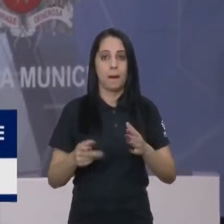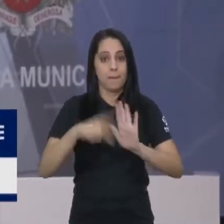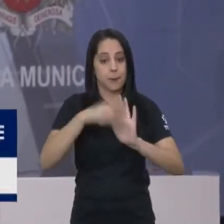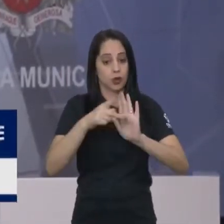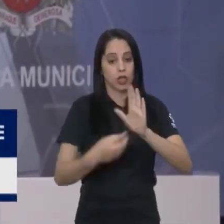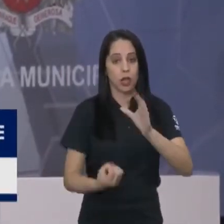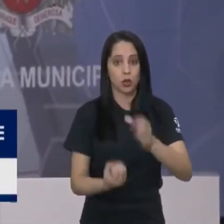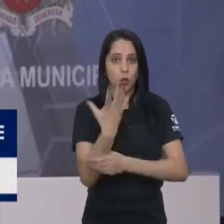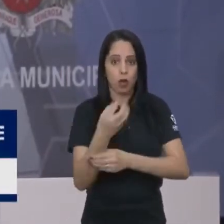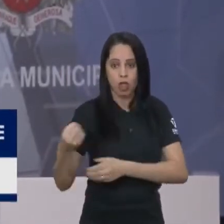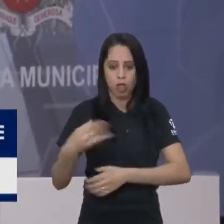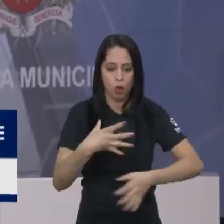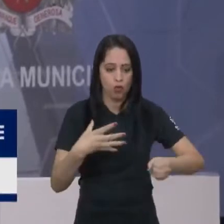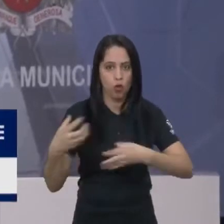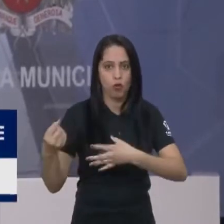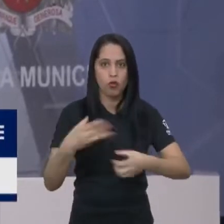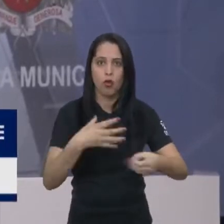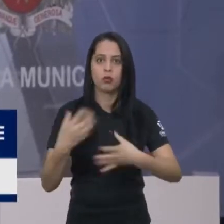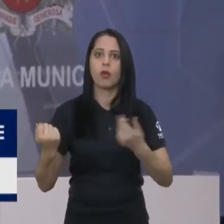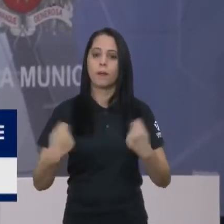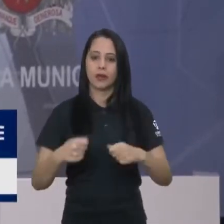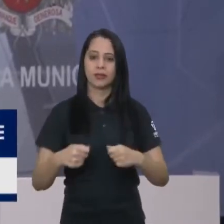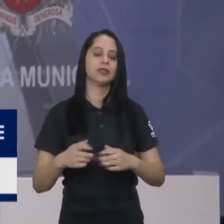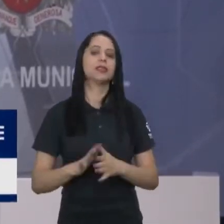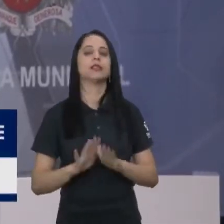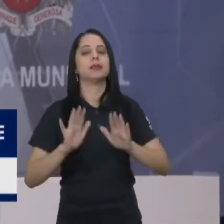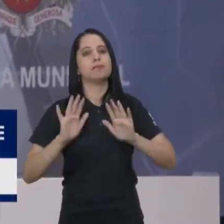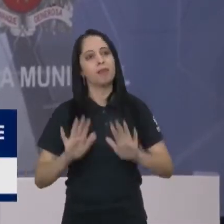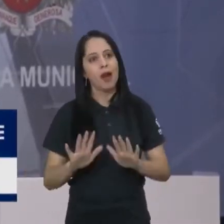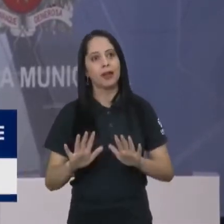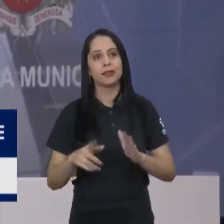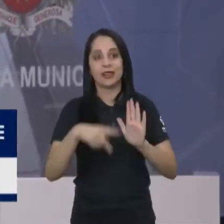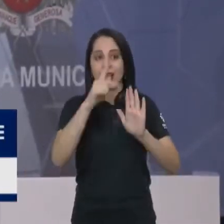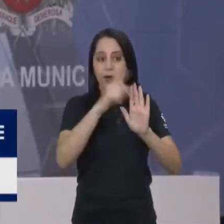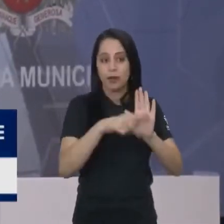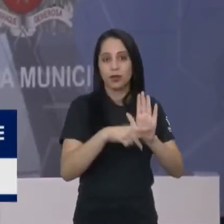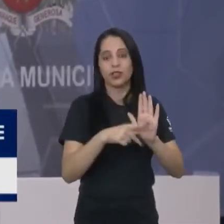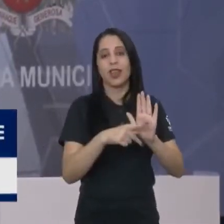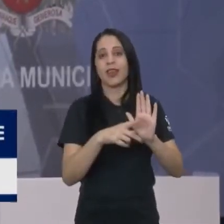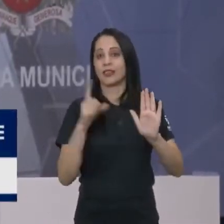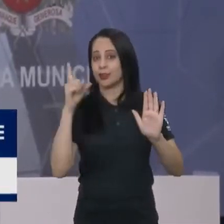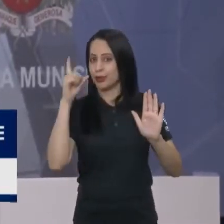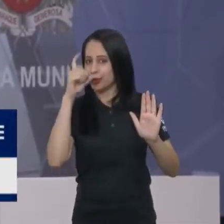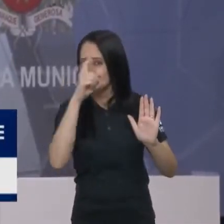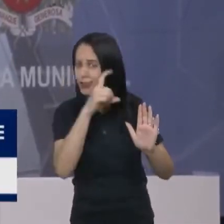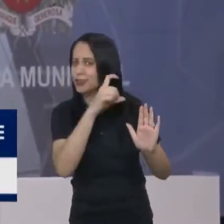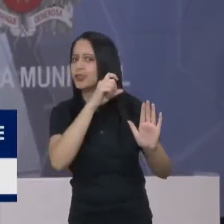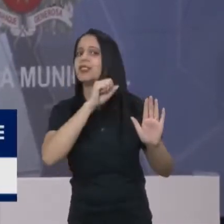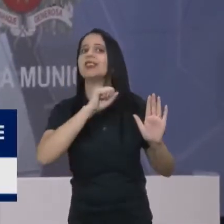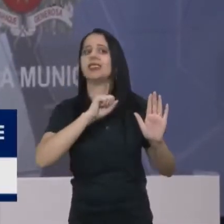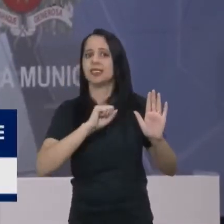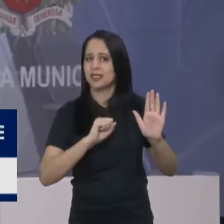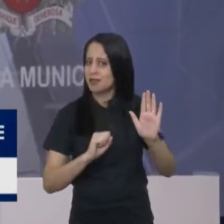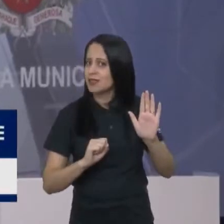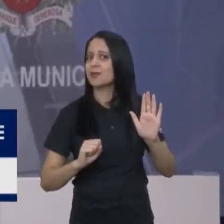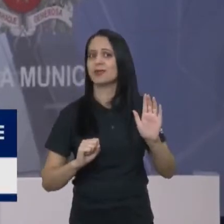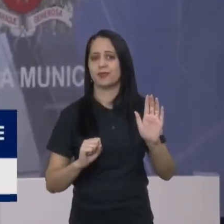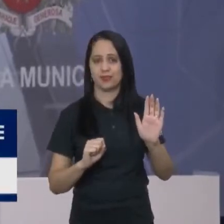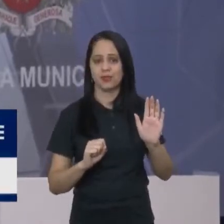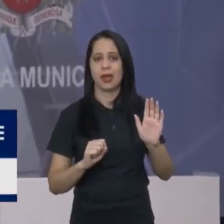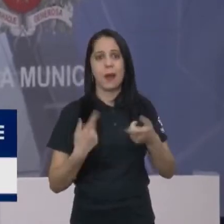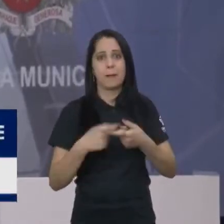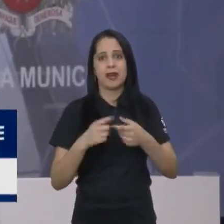né? E aí, todo grande projeto demanda muito trabalho, muita gente coordenada e muita gente